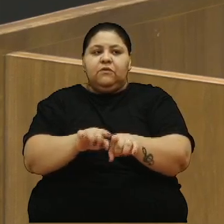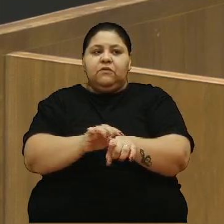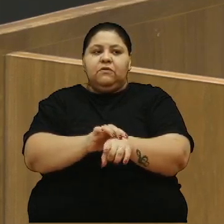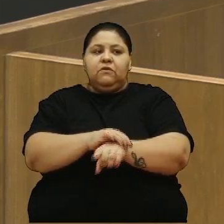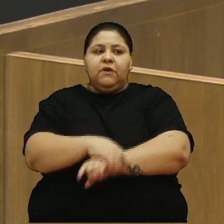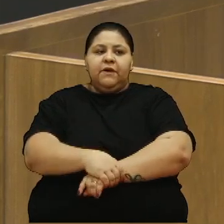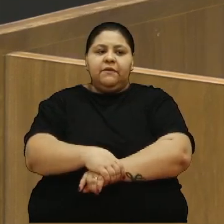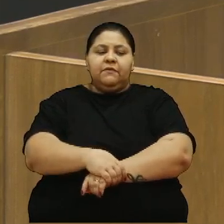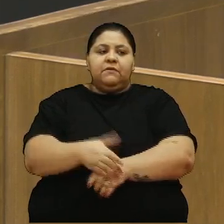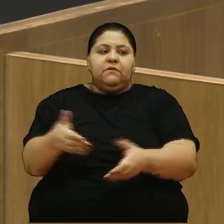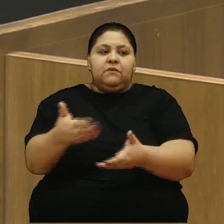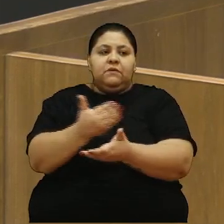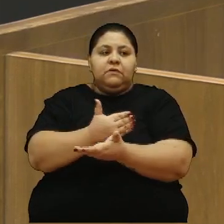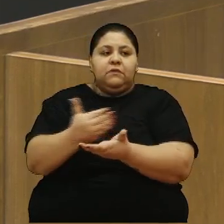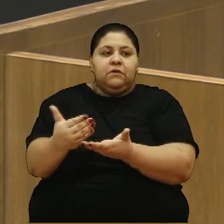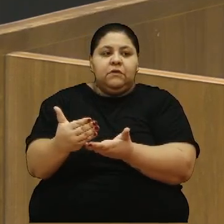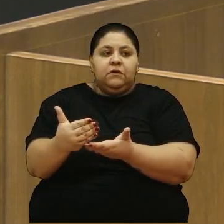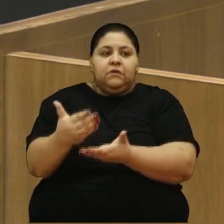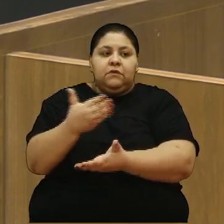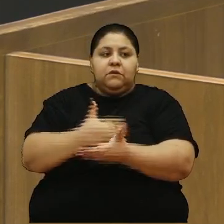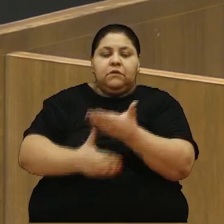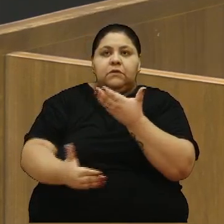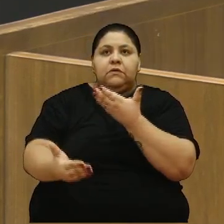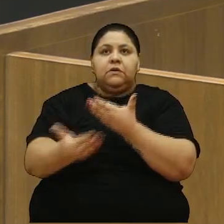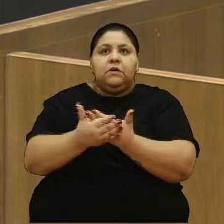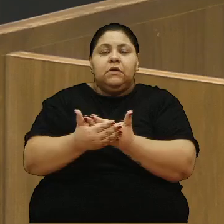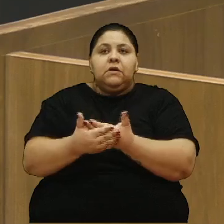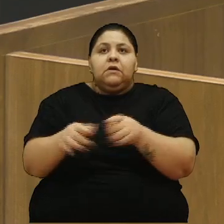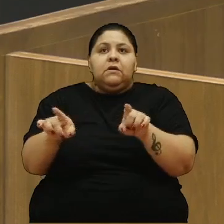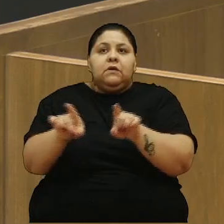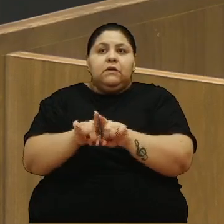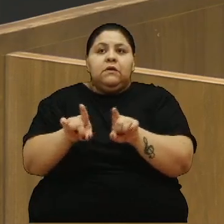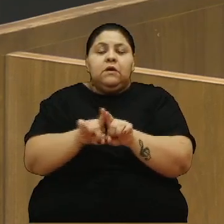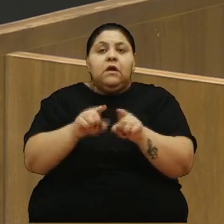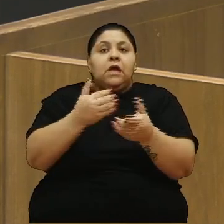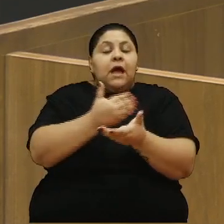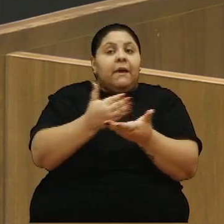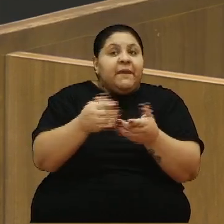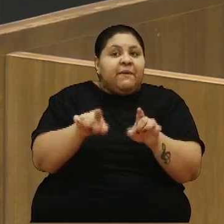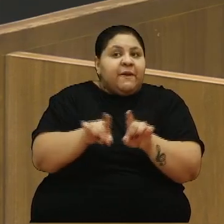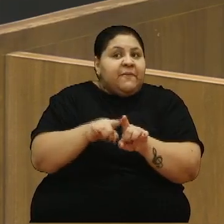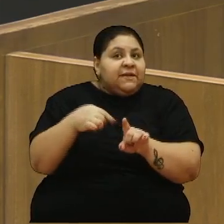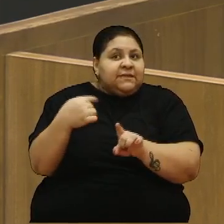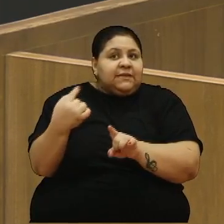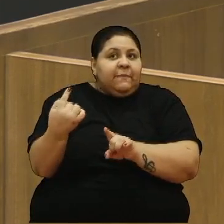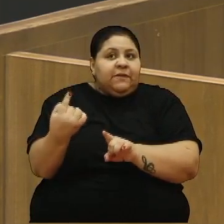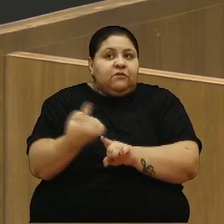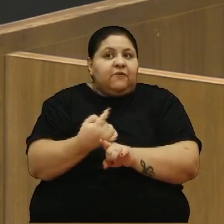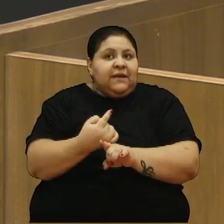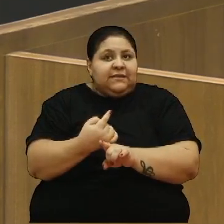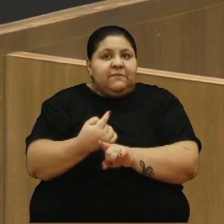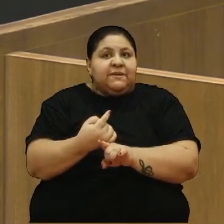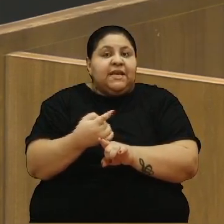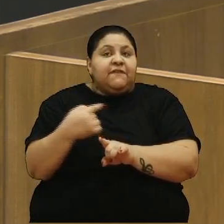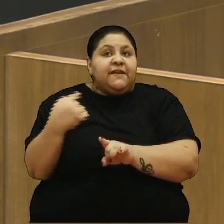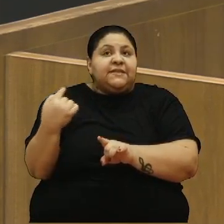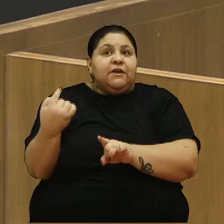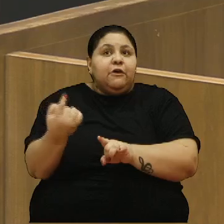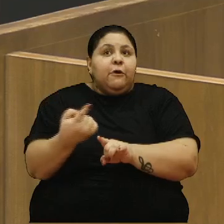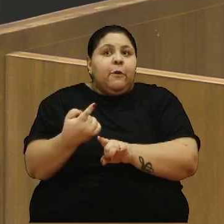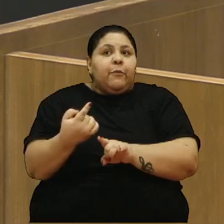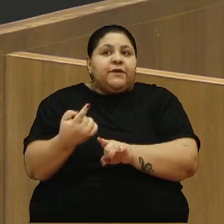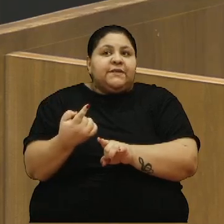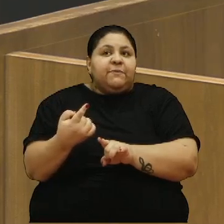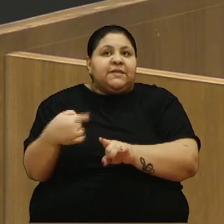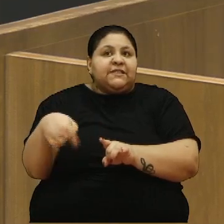Eu começo dizendo que todo ponto de vista é a vista de um ponto. Isso é um ditado, uma frase, né,